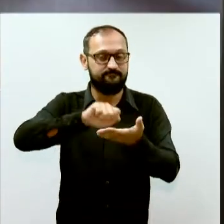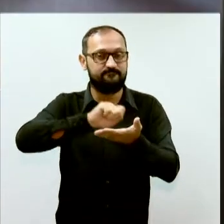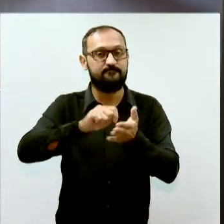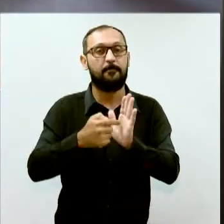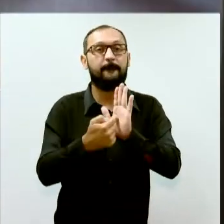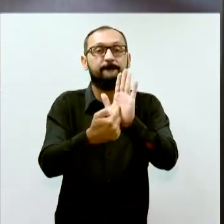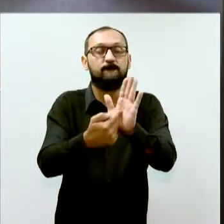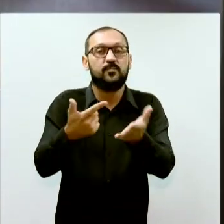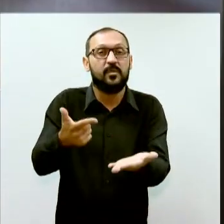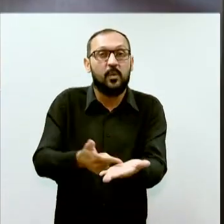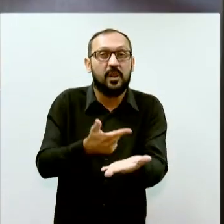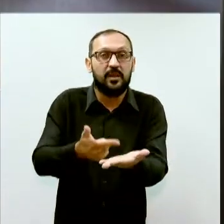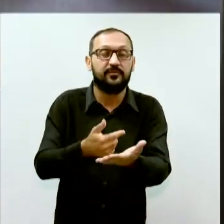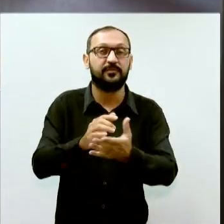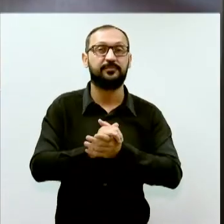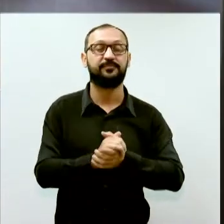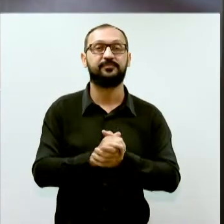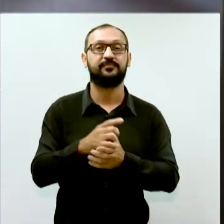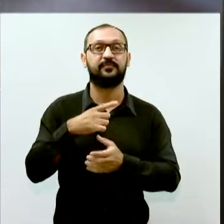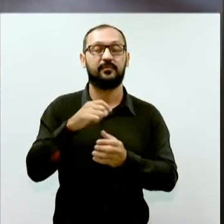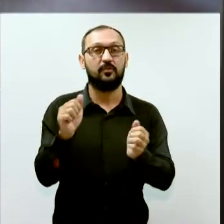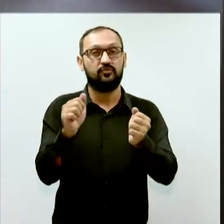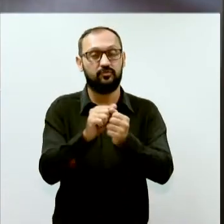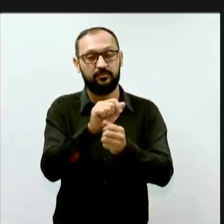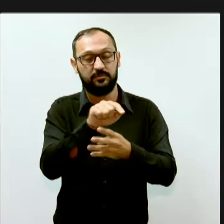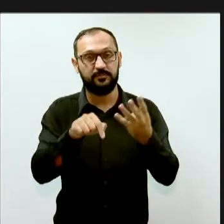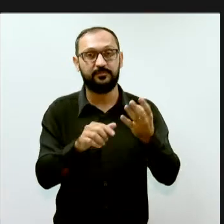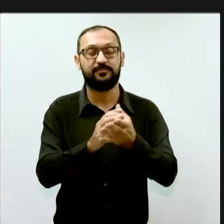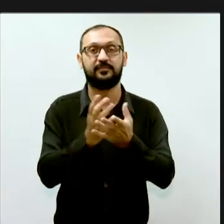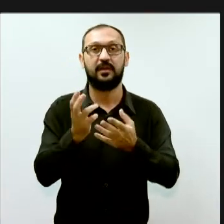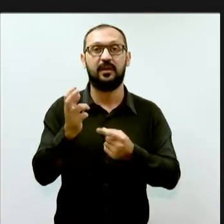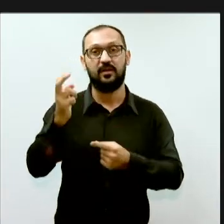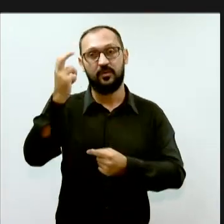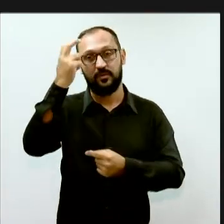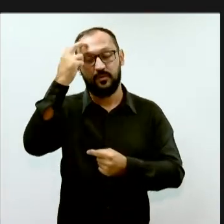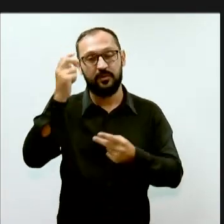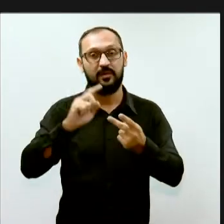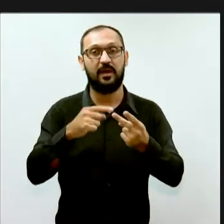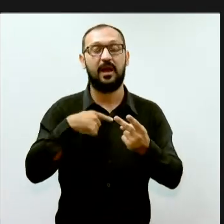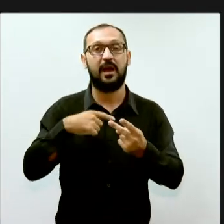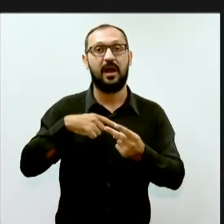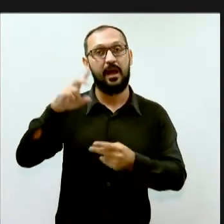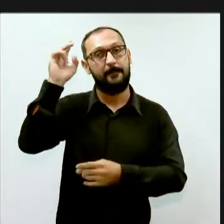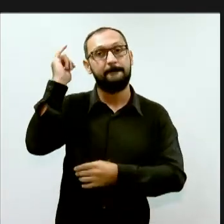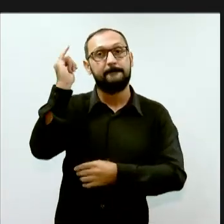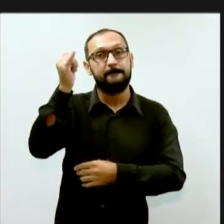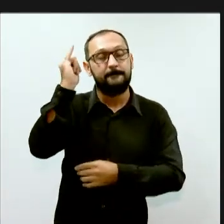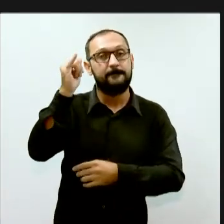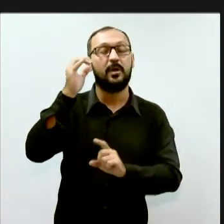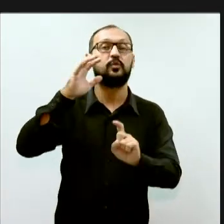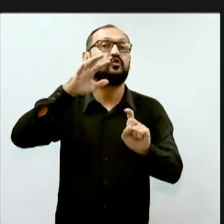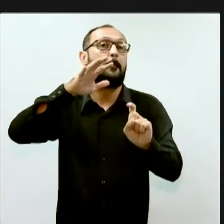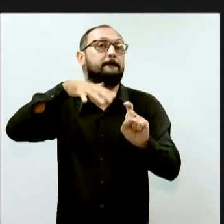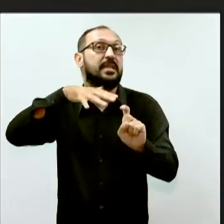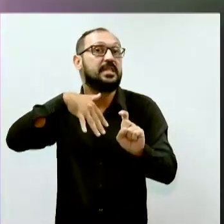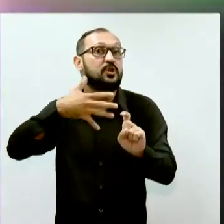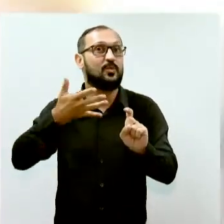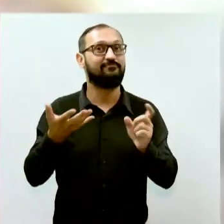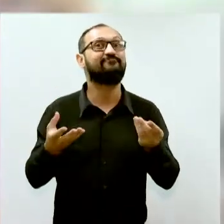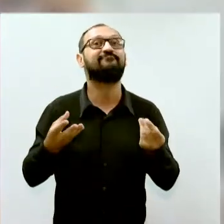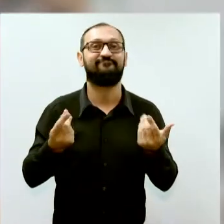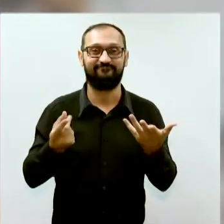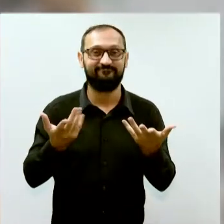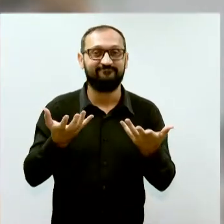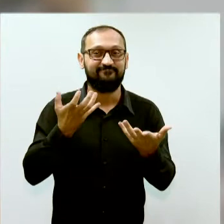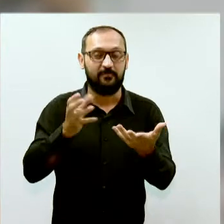especificamente no seu livro que compõe esse box? A cultura, a lenda, os mitos, e